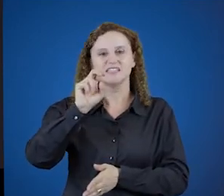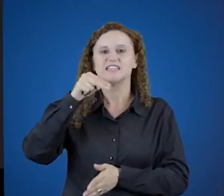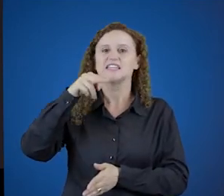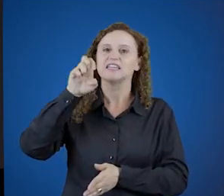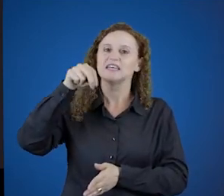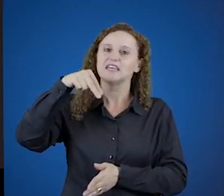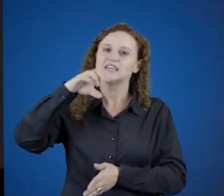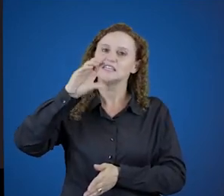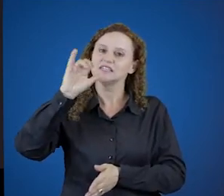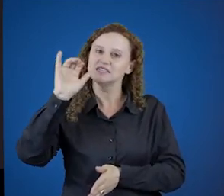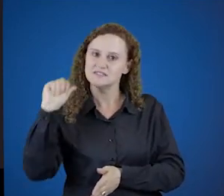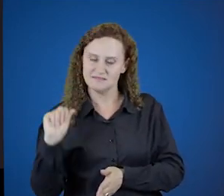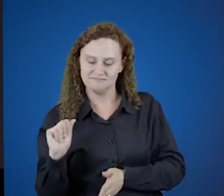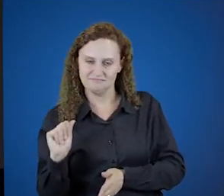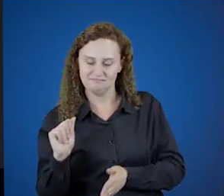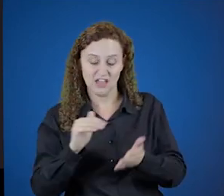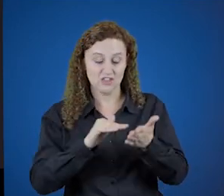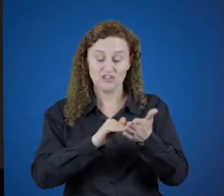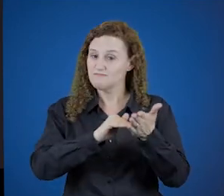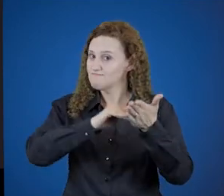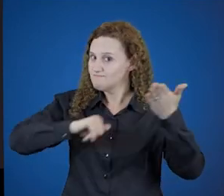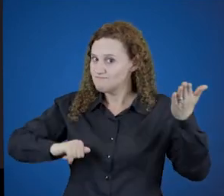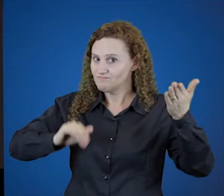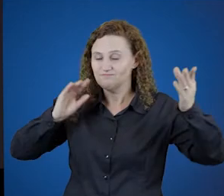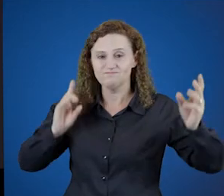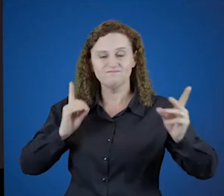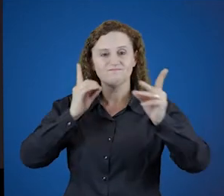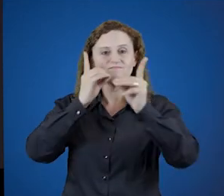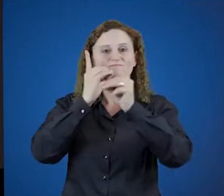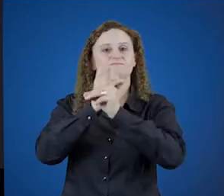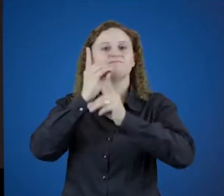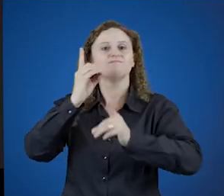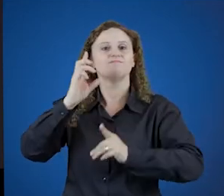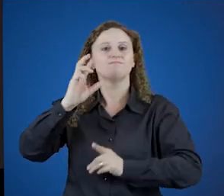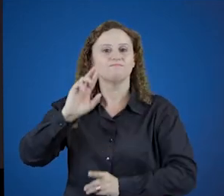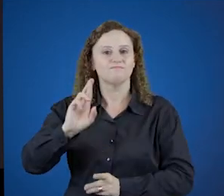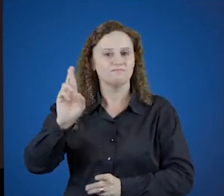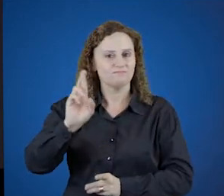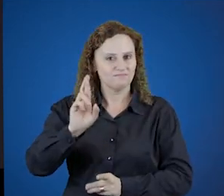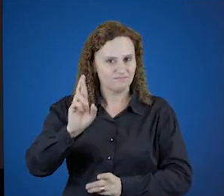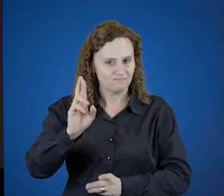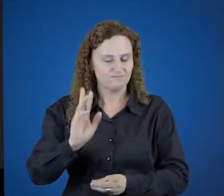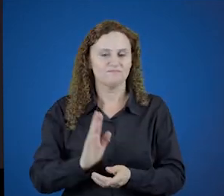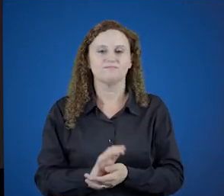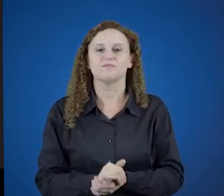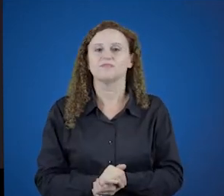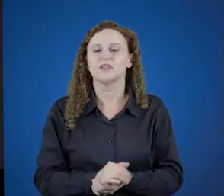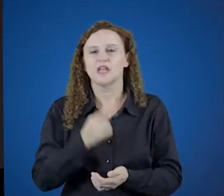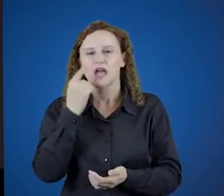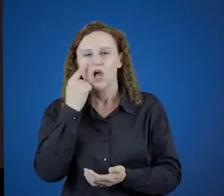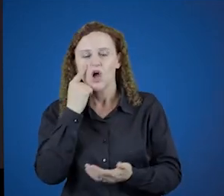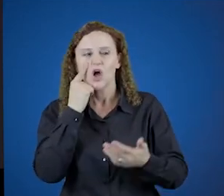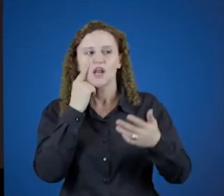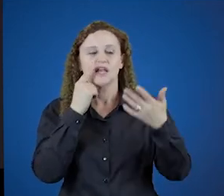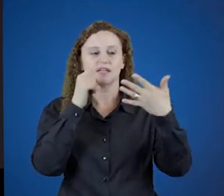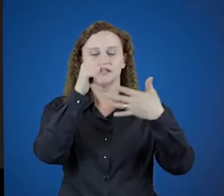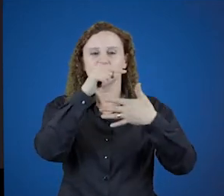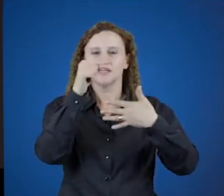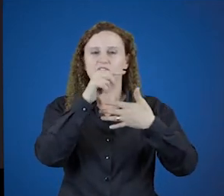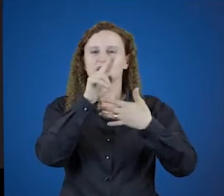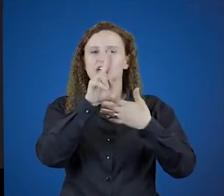radical ó radical da palavra anel vai até o l então as desinências no singular